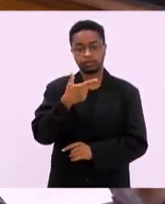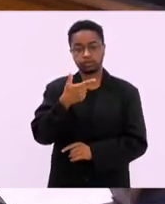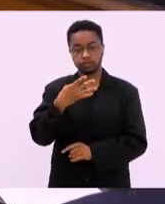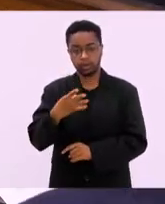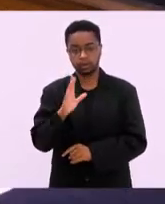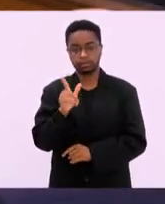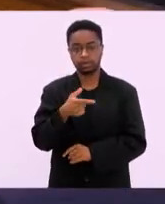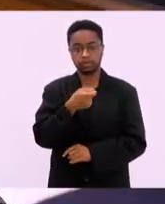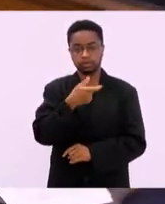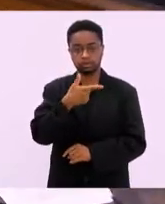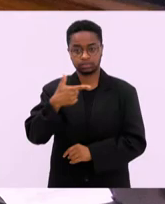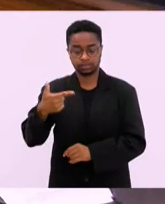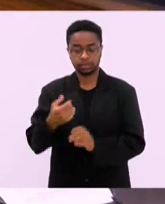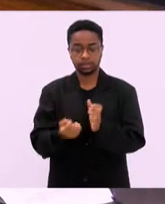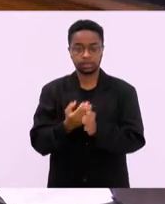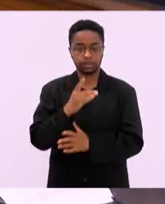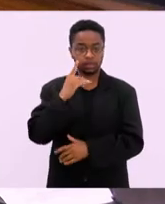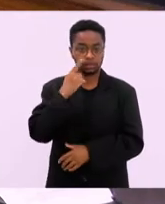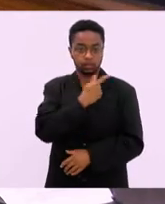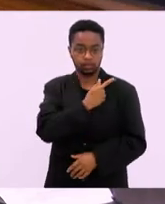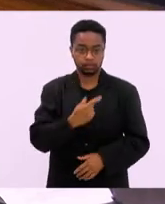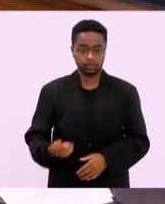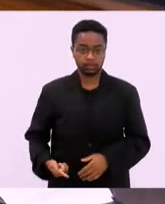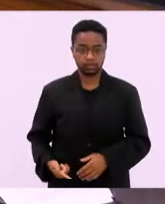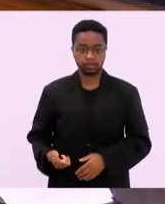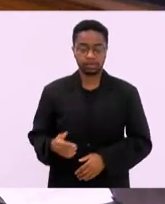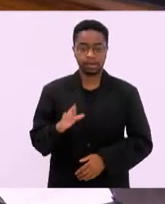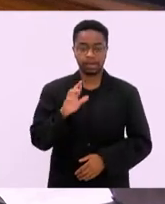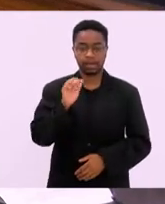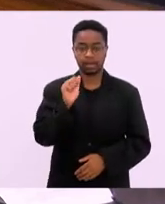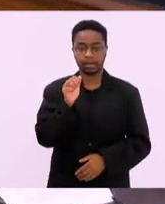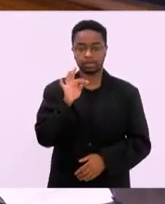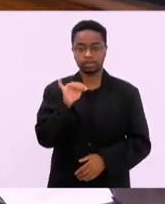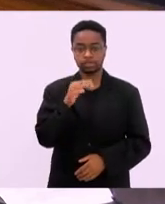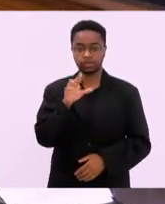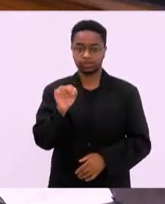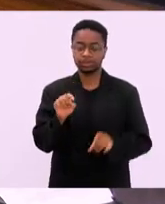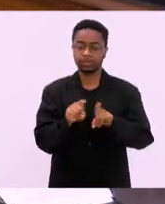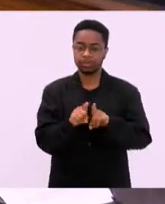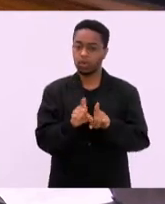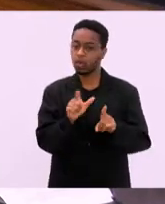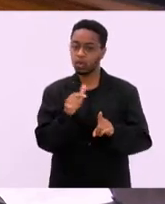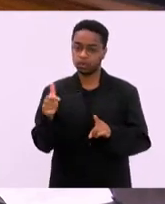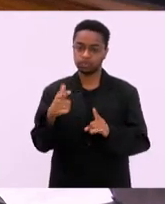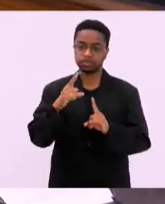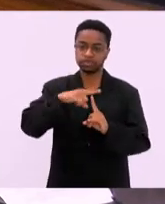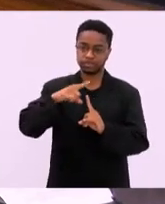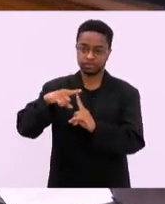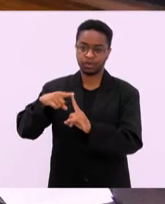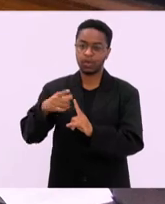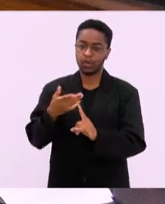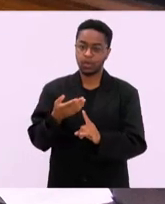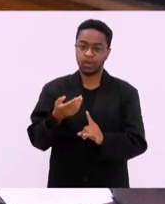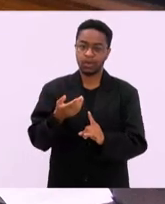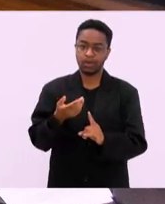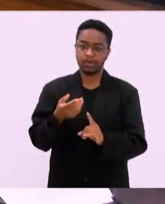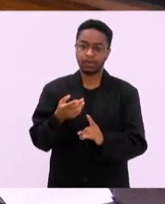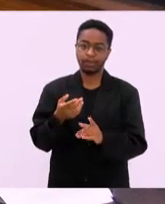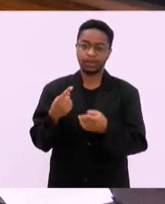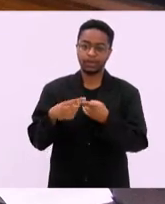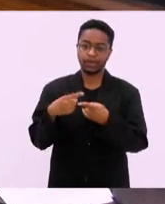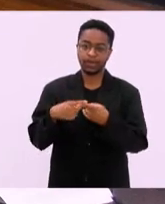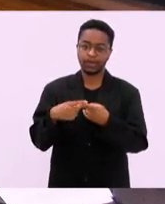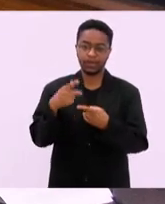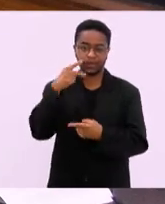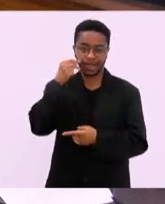É sancionada pelo governador Ratinho, que é outra espécie também ameaçada pelos gatos. Né?